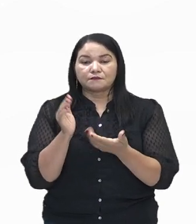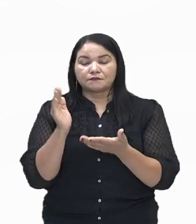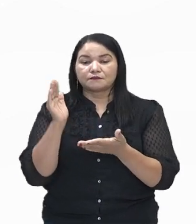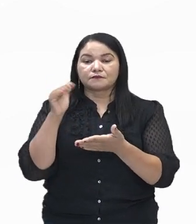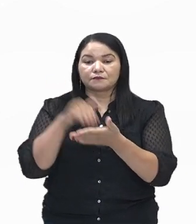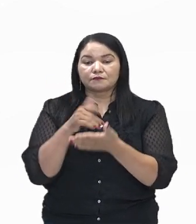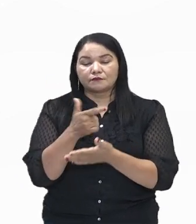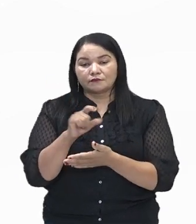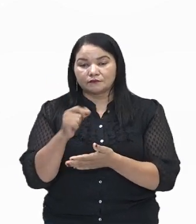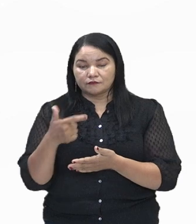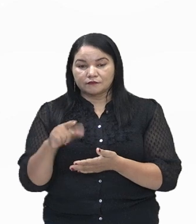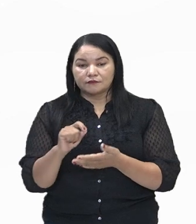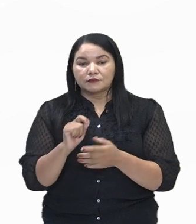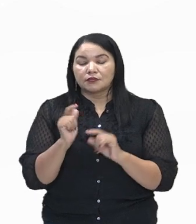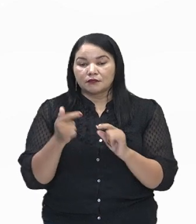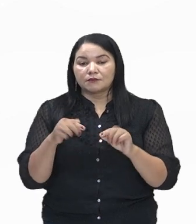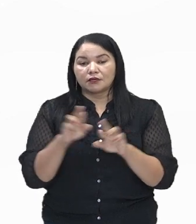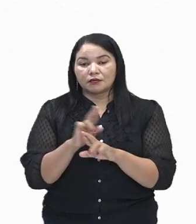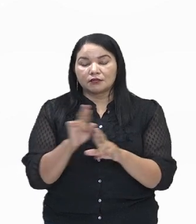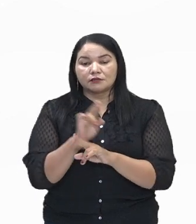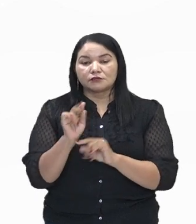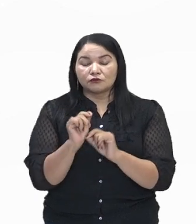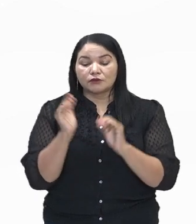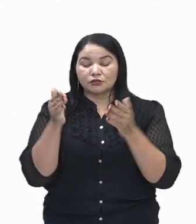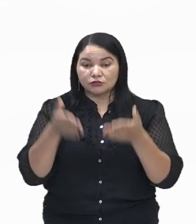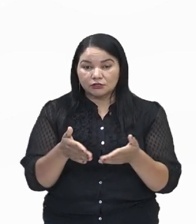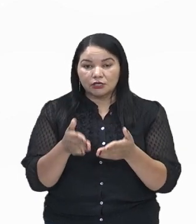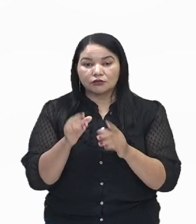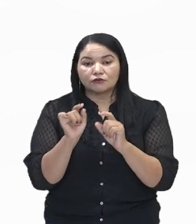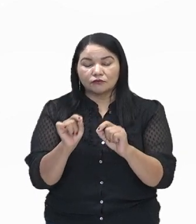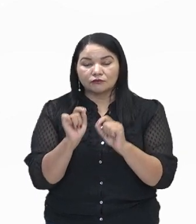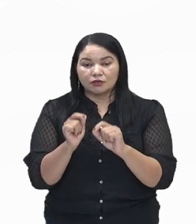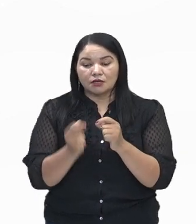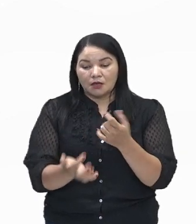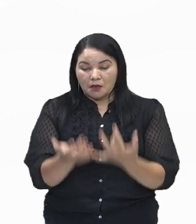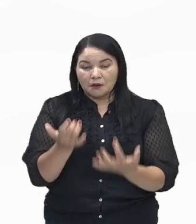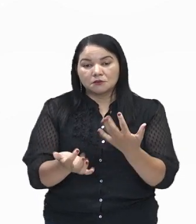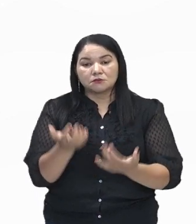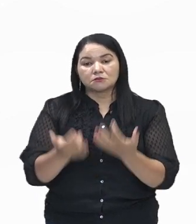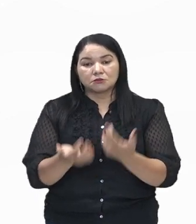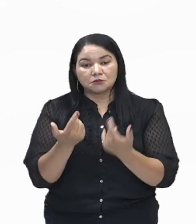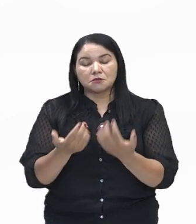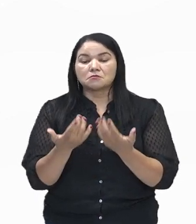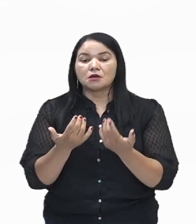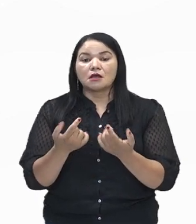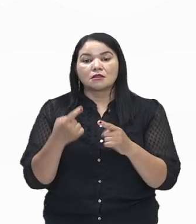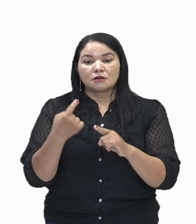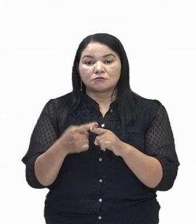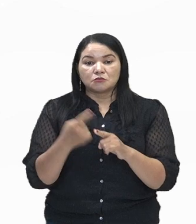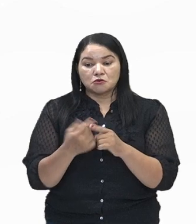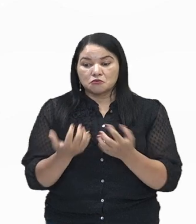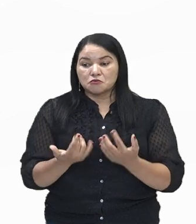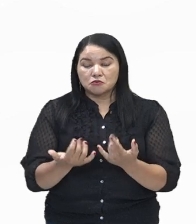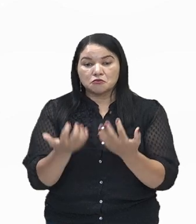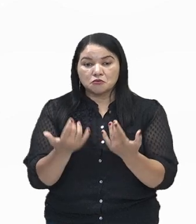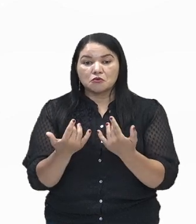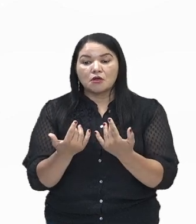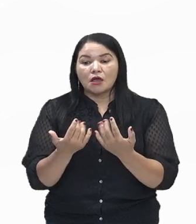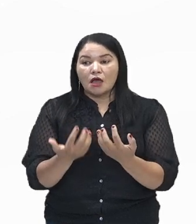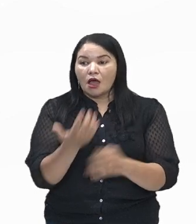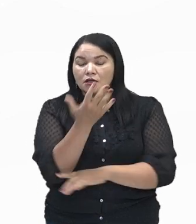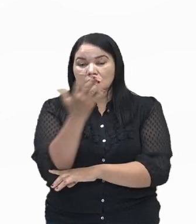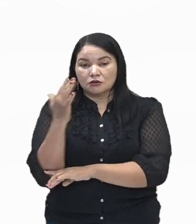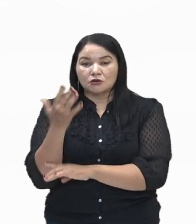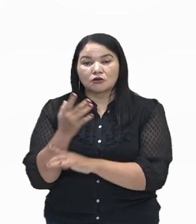nós temos uma correlação direta com as queimadas, né? Porque as queimadas elas destroem habitats, então aí é uma